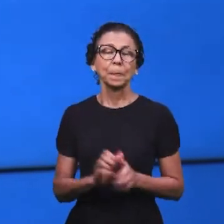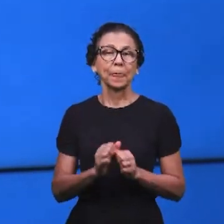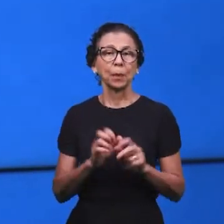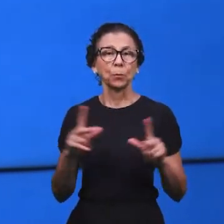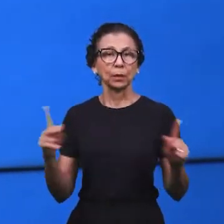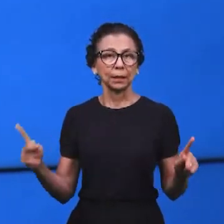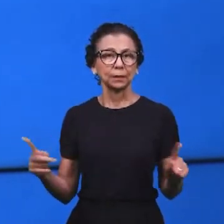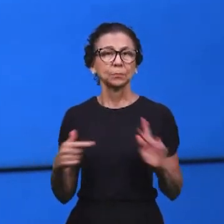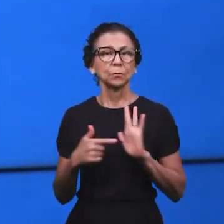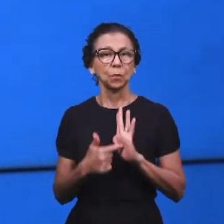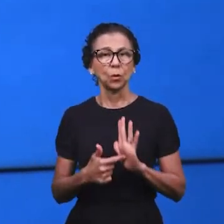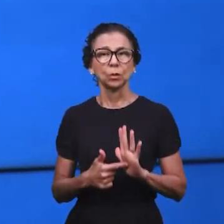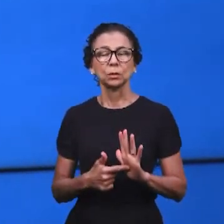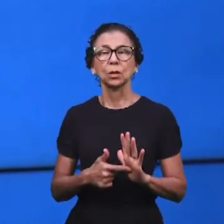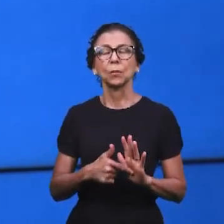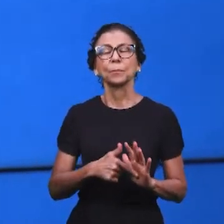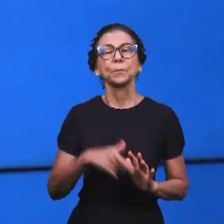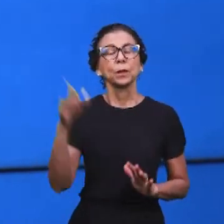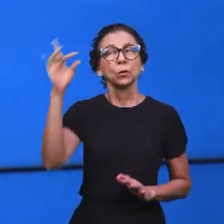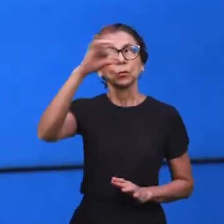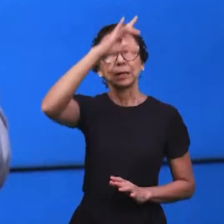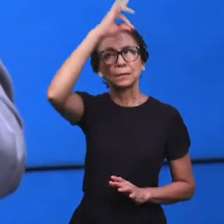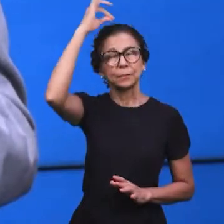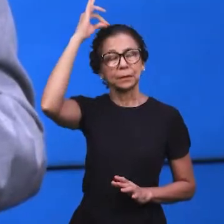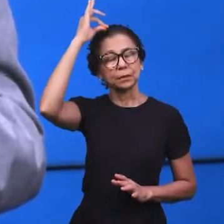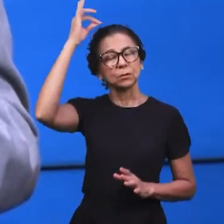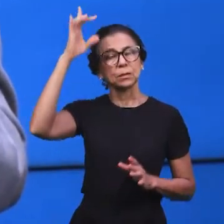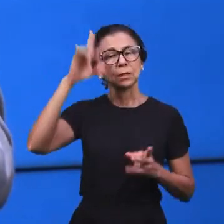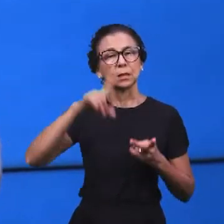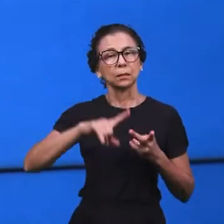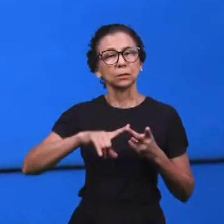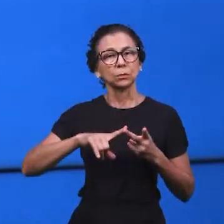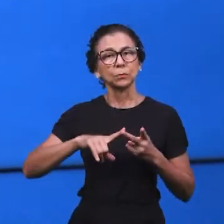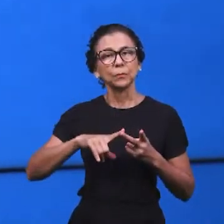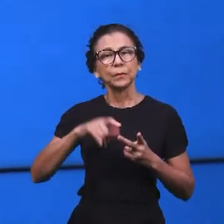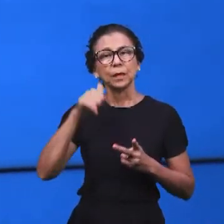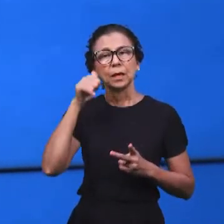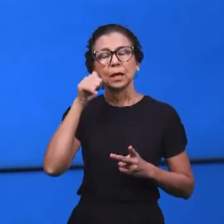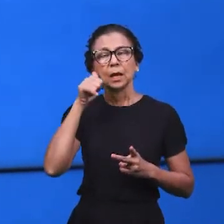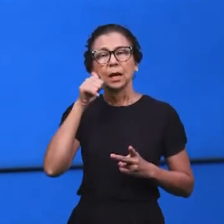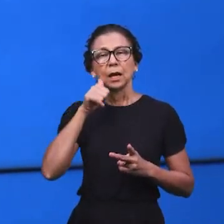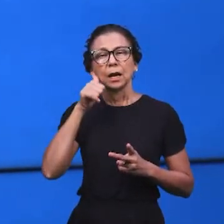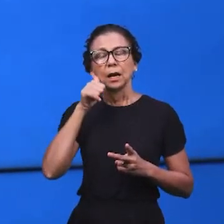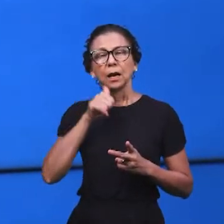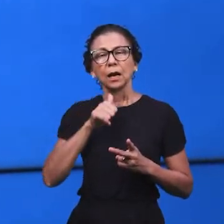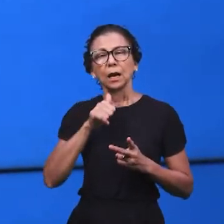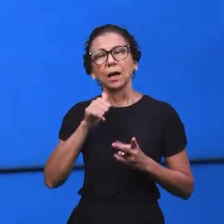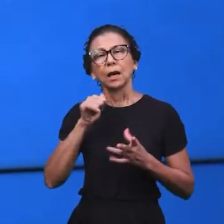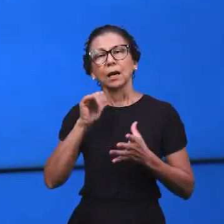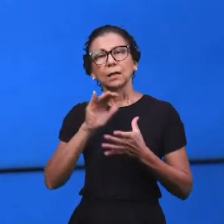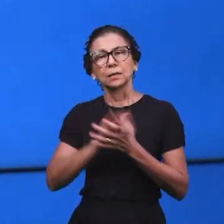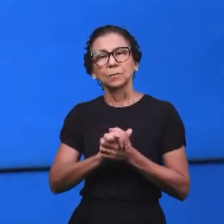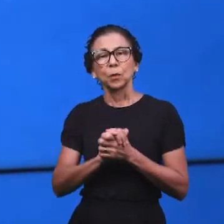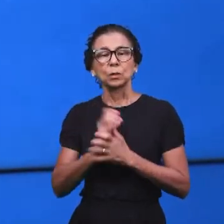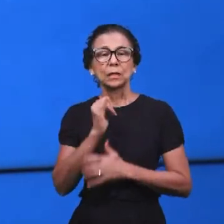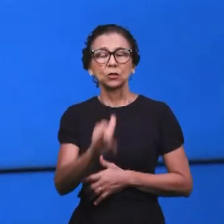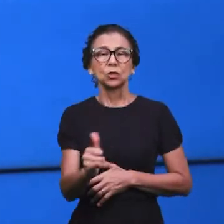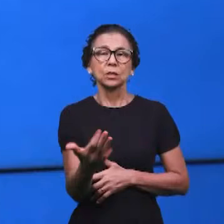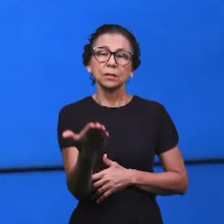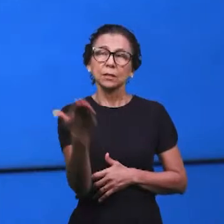Espírito e a esposa dizem vem. Ou seja, a igreja fala daquilo que ela ouve da parte do Espírito Santo.